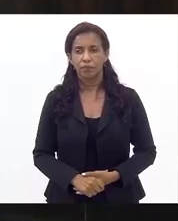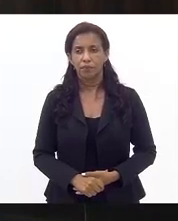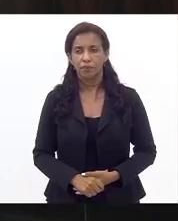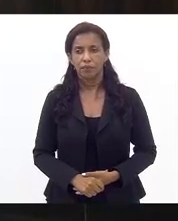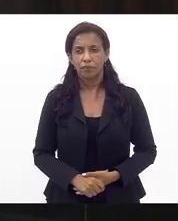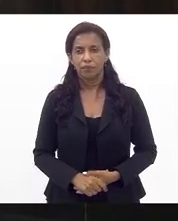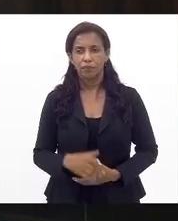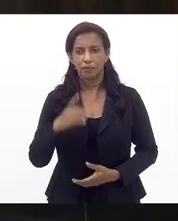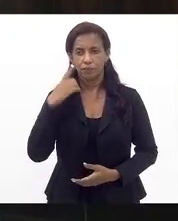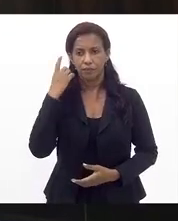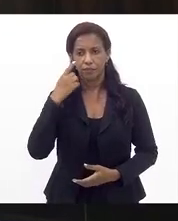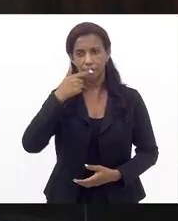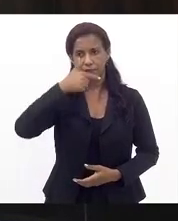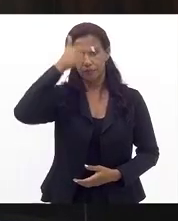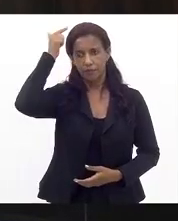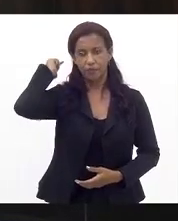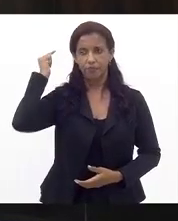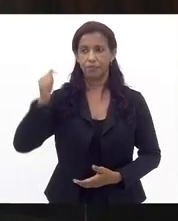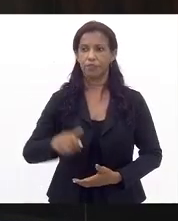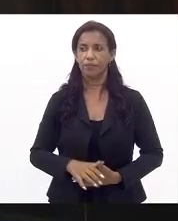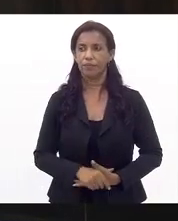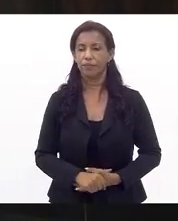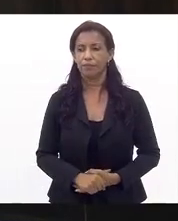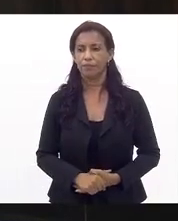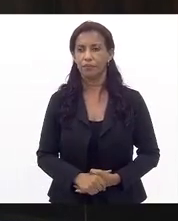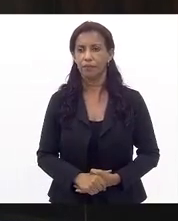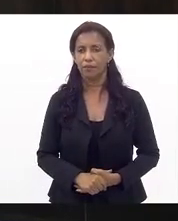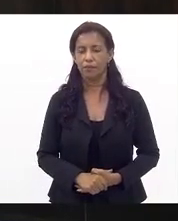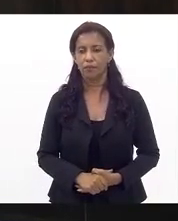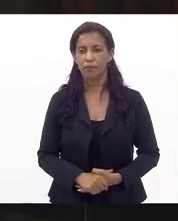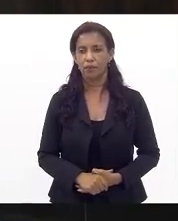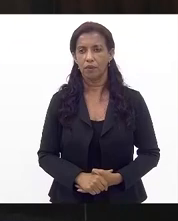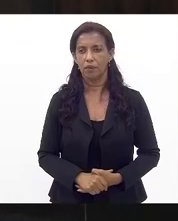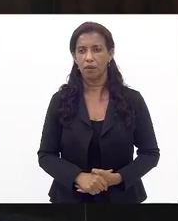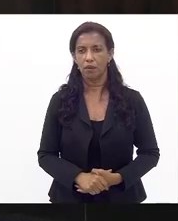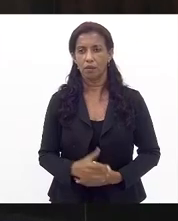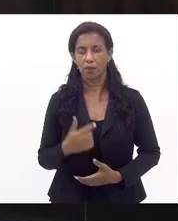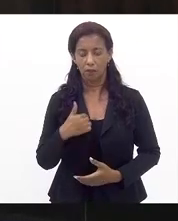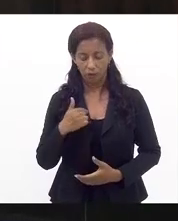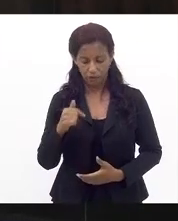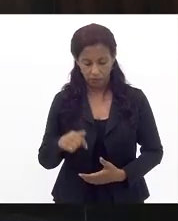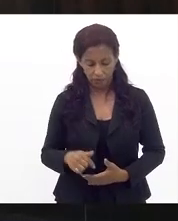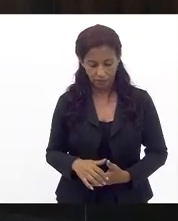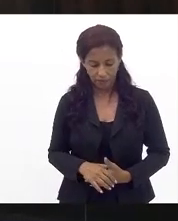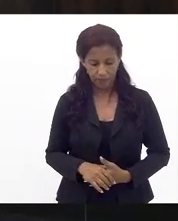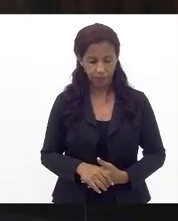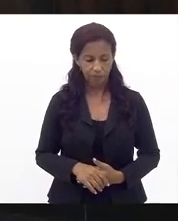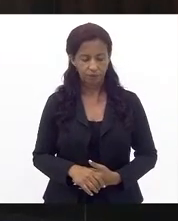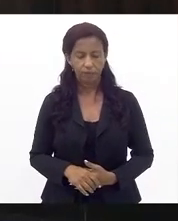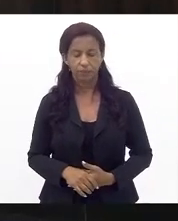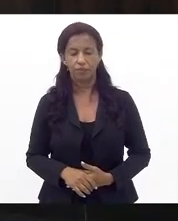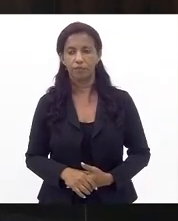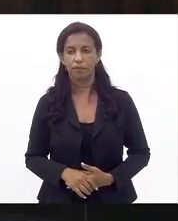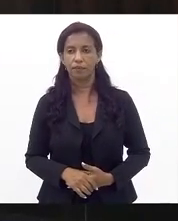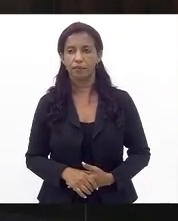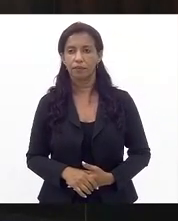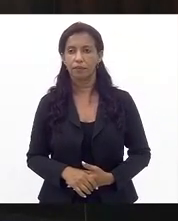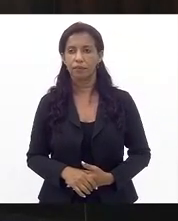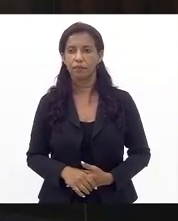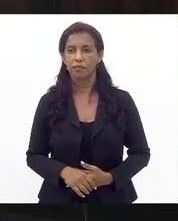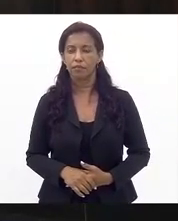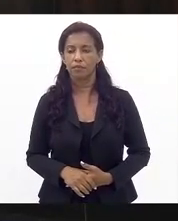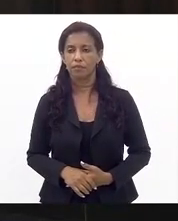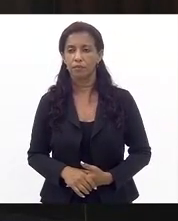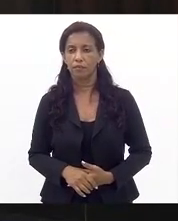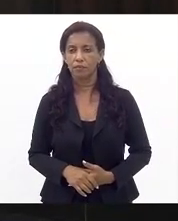o Deputado Luiz Paula e eu fico aqui sábia em cócegas porque